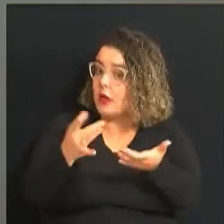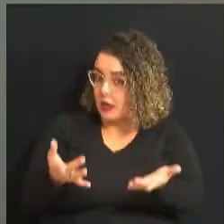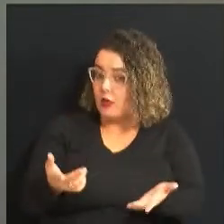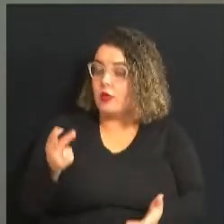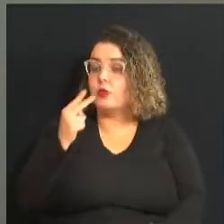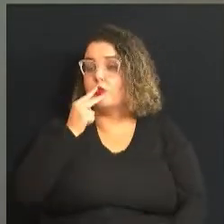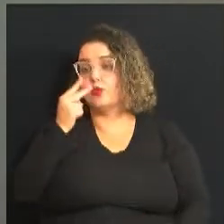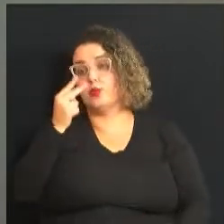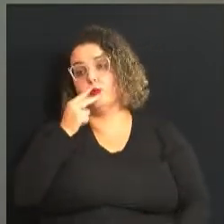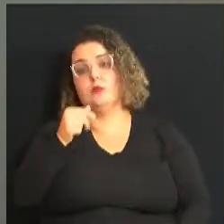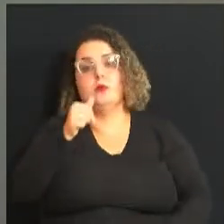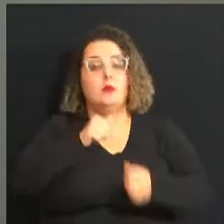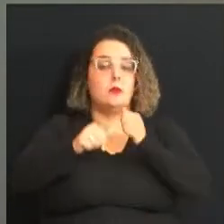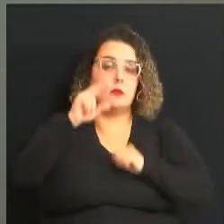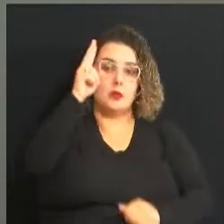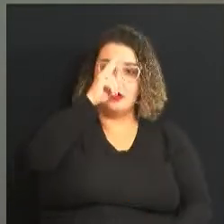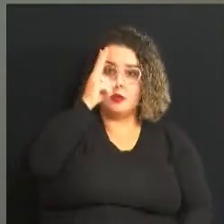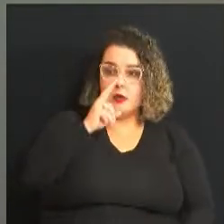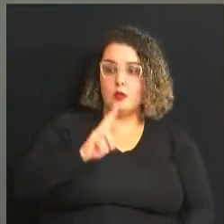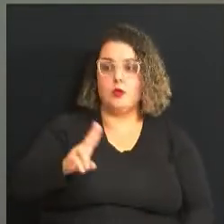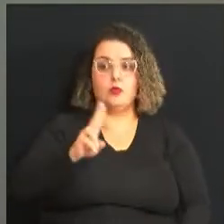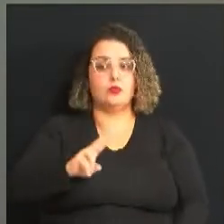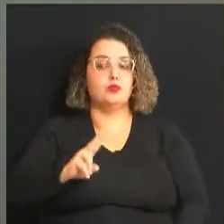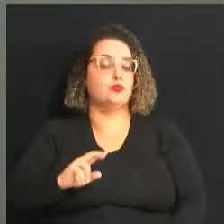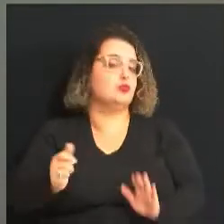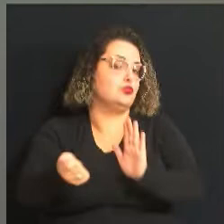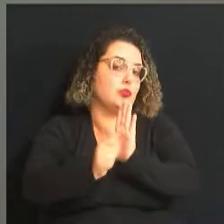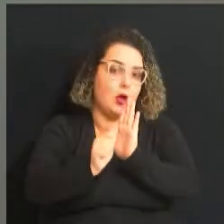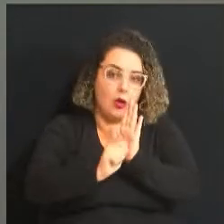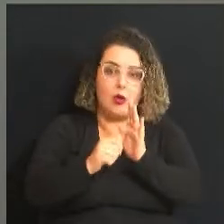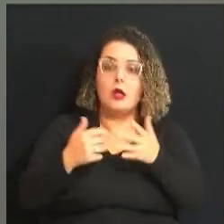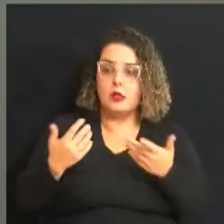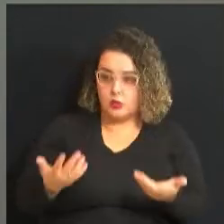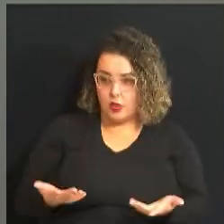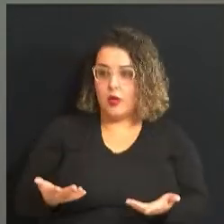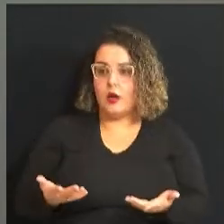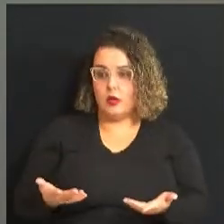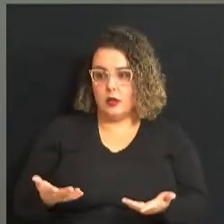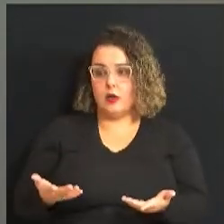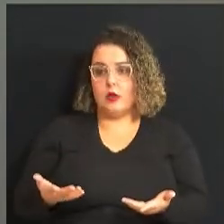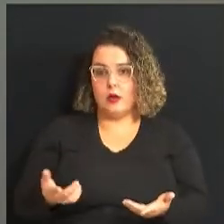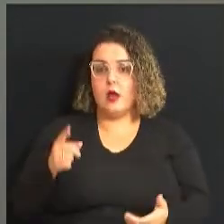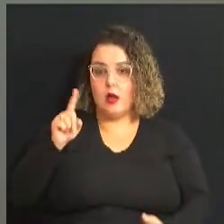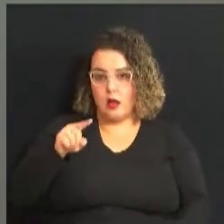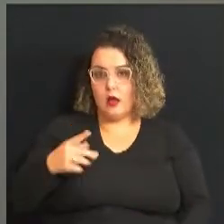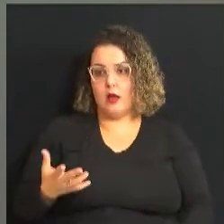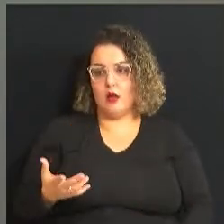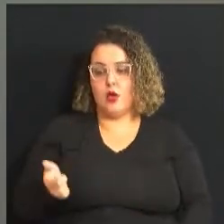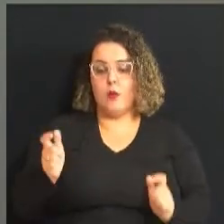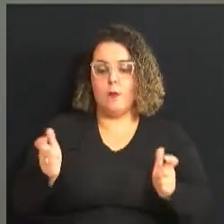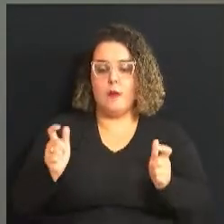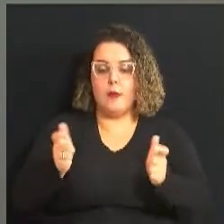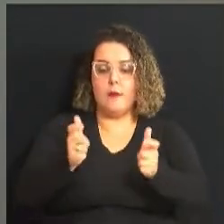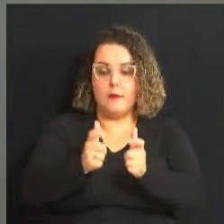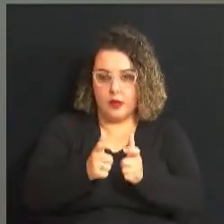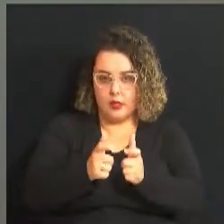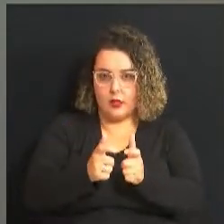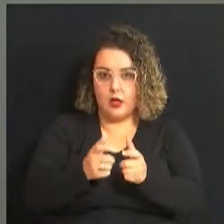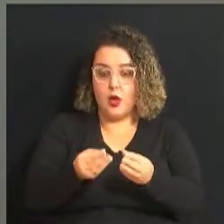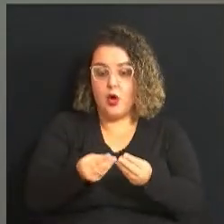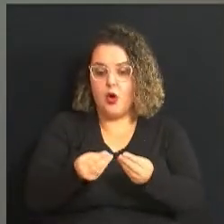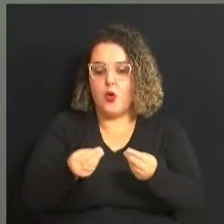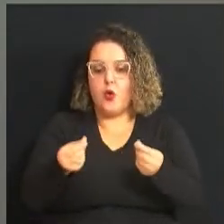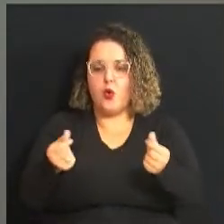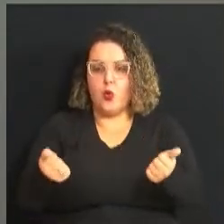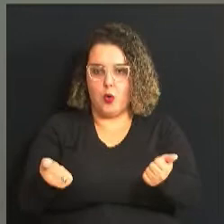bebida alcoólica, o uso de drogas ilícitas, essas substâncias, elas diminuem a qualidade e